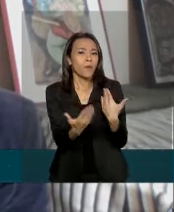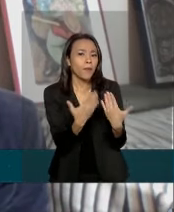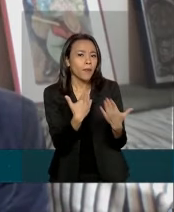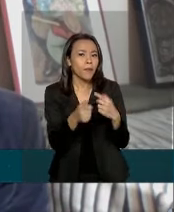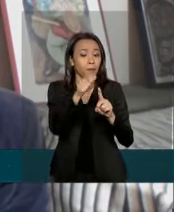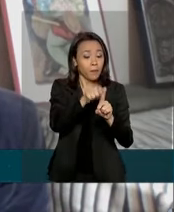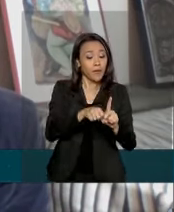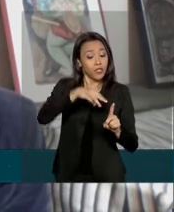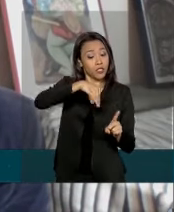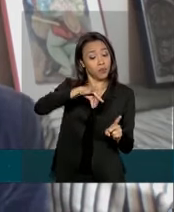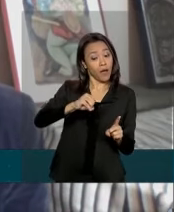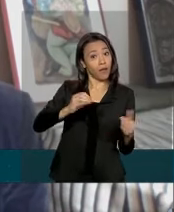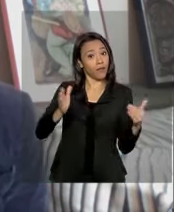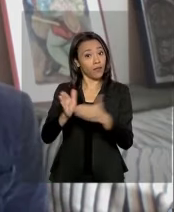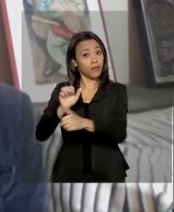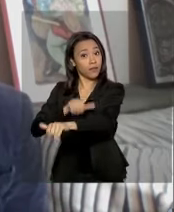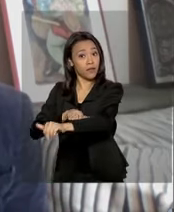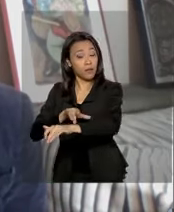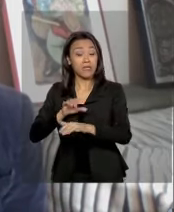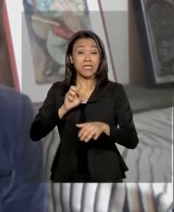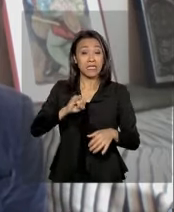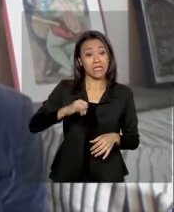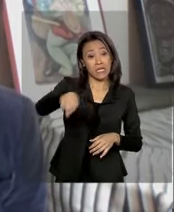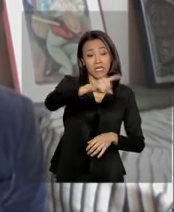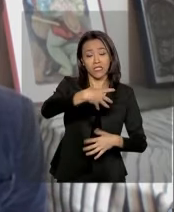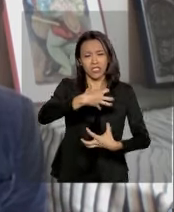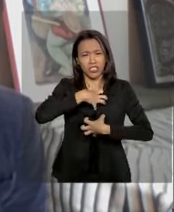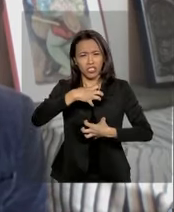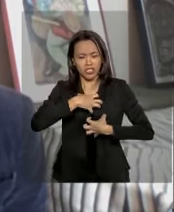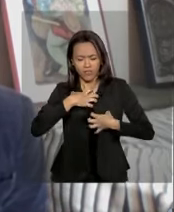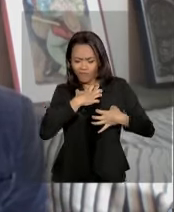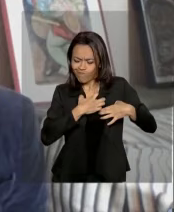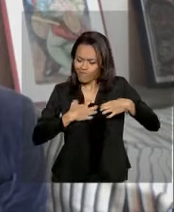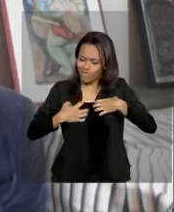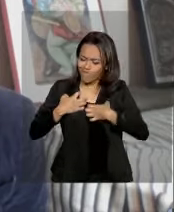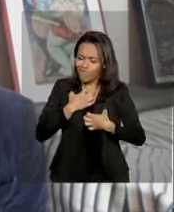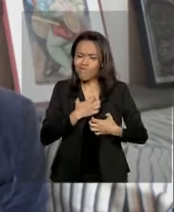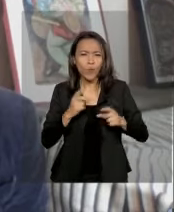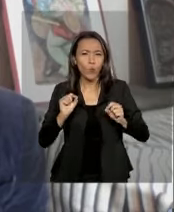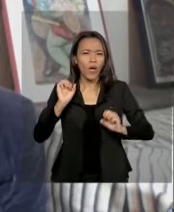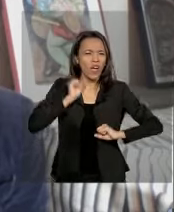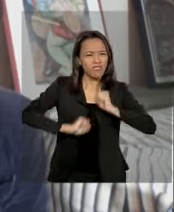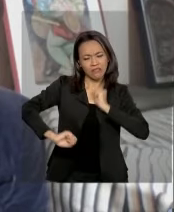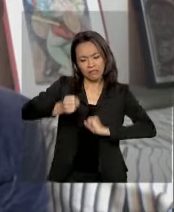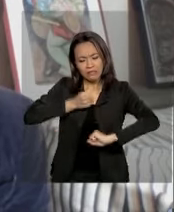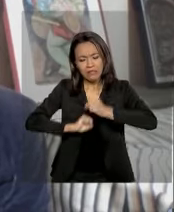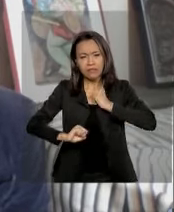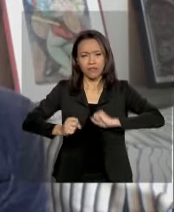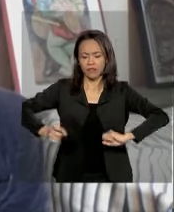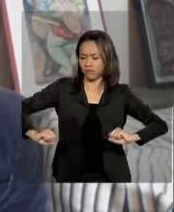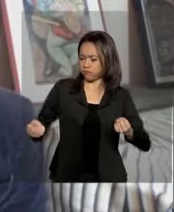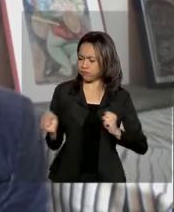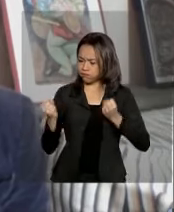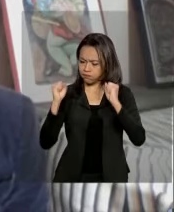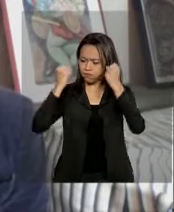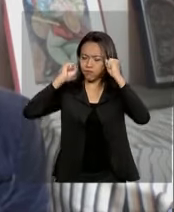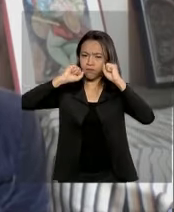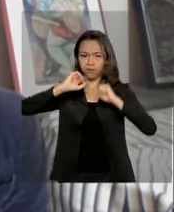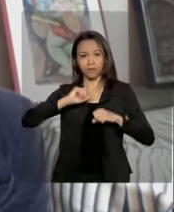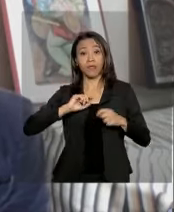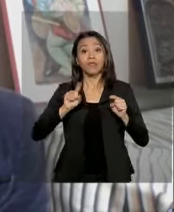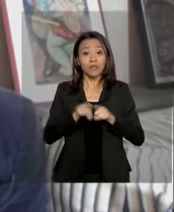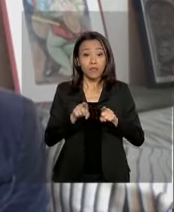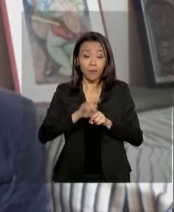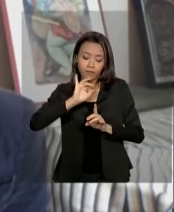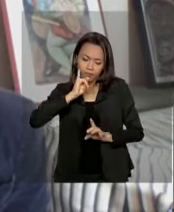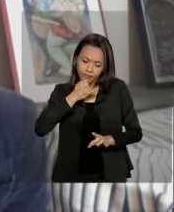a profissionais de saúde que sentirem algum sofrimento psíquico, como ansiedade, irritabilidade e depressão. O projeto